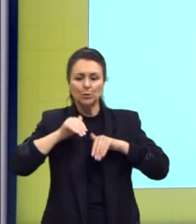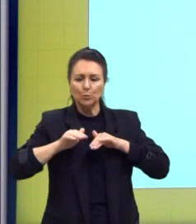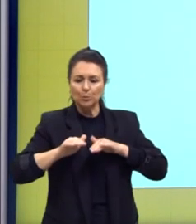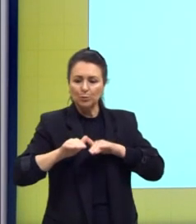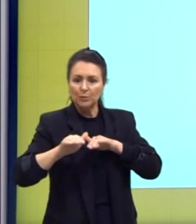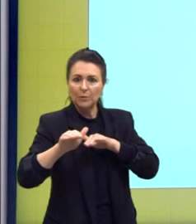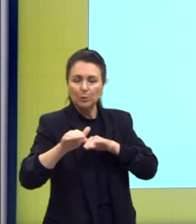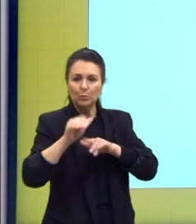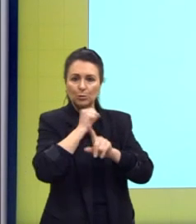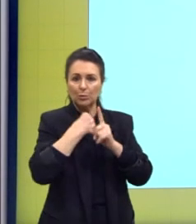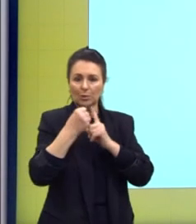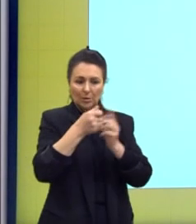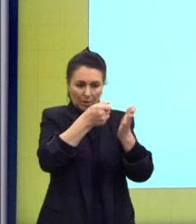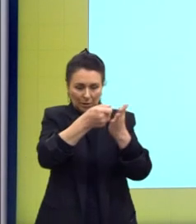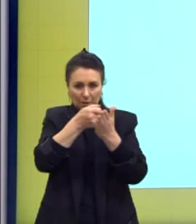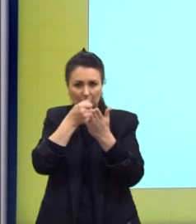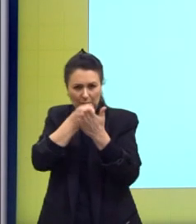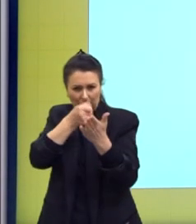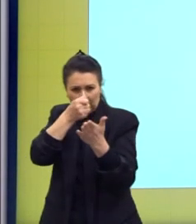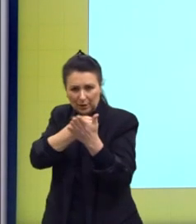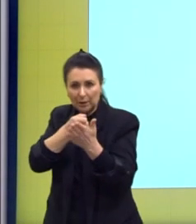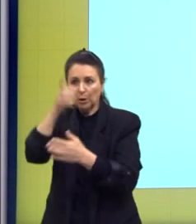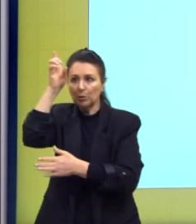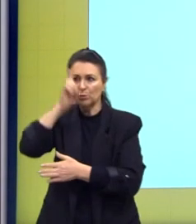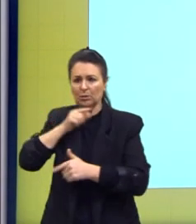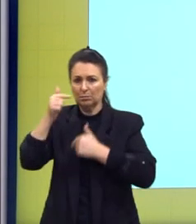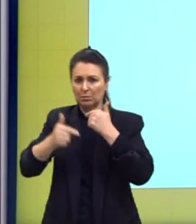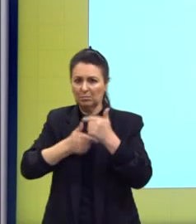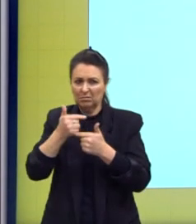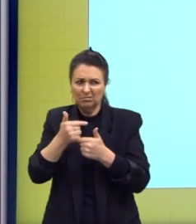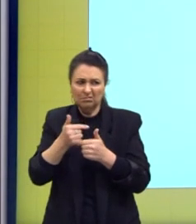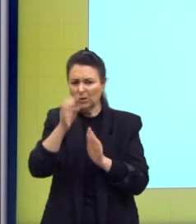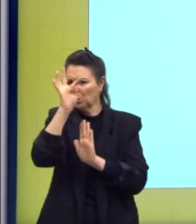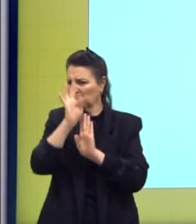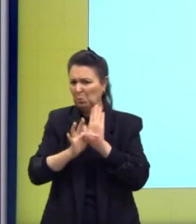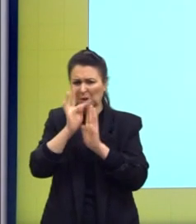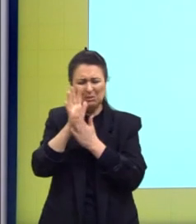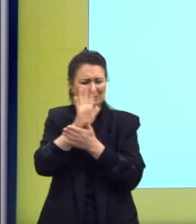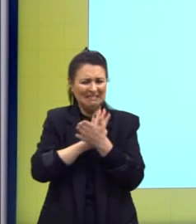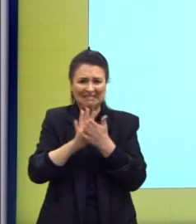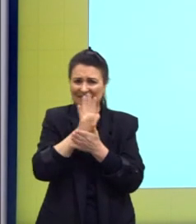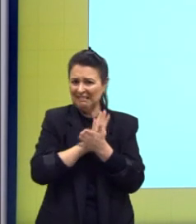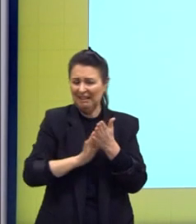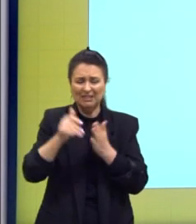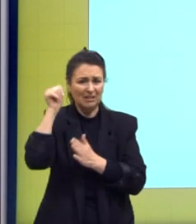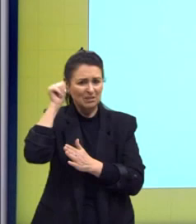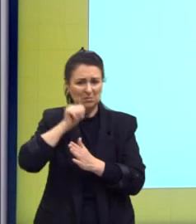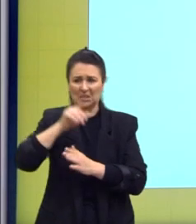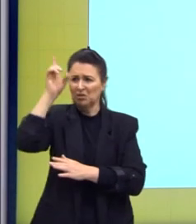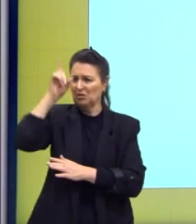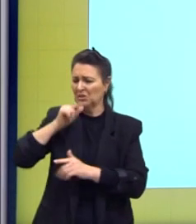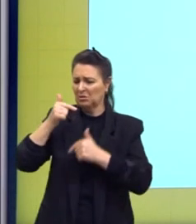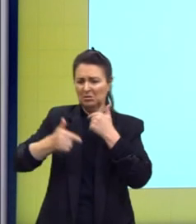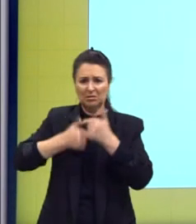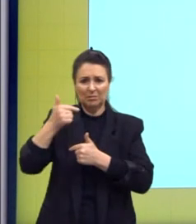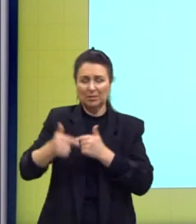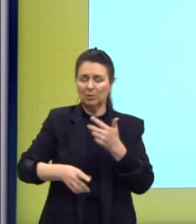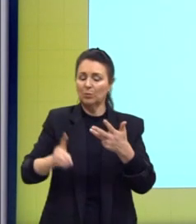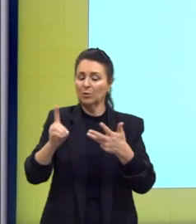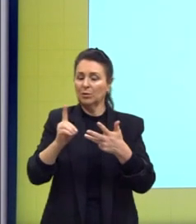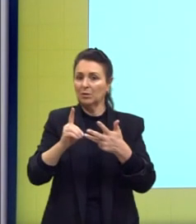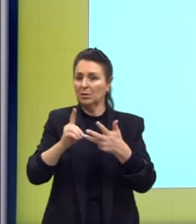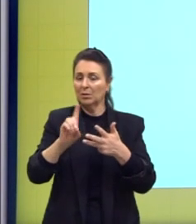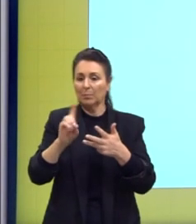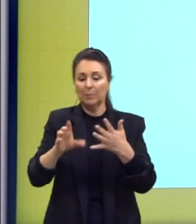defendendo o direito ao trabalho ele não fala nada aqui né no texto sobre as mulheres e o direito ao trabalho também não é opção